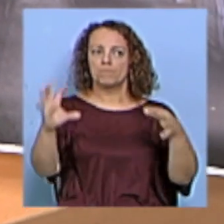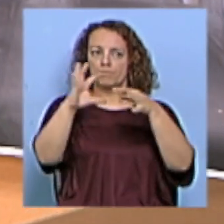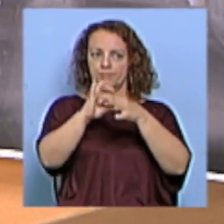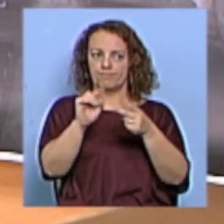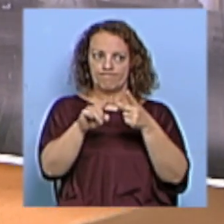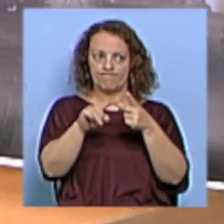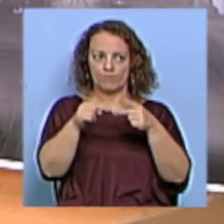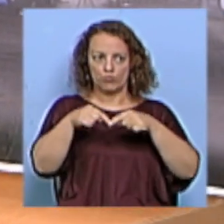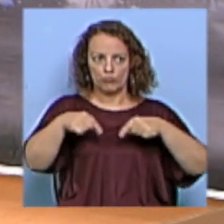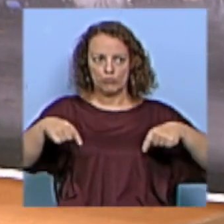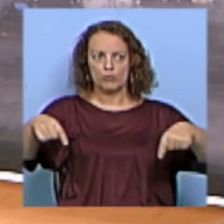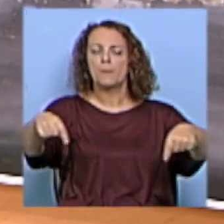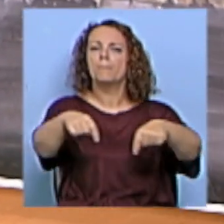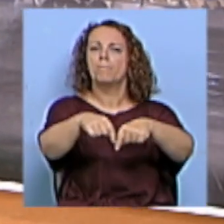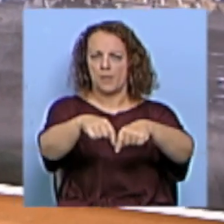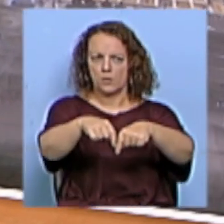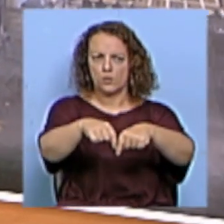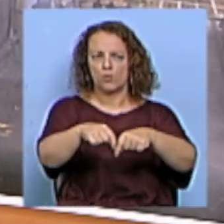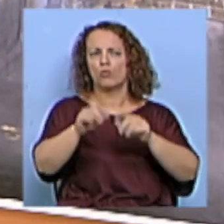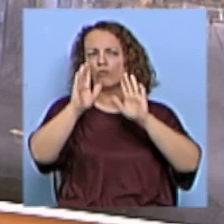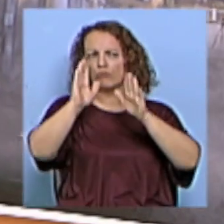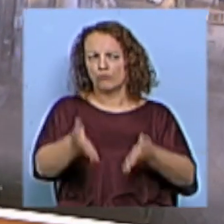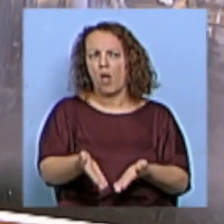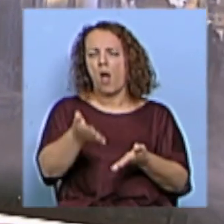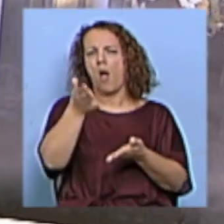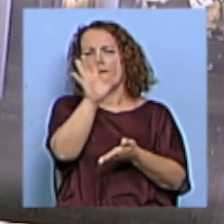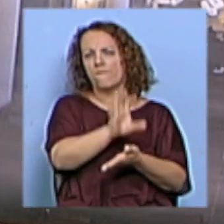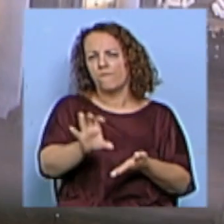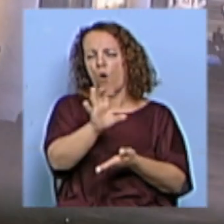dos espaços, e há já variedíssimas orientações